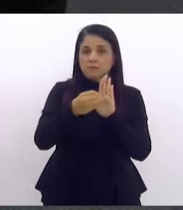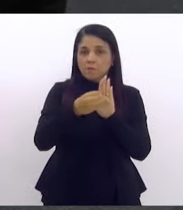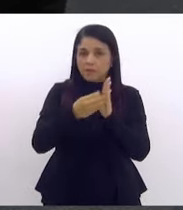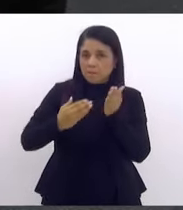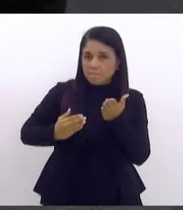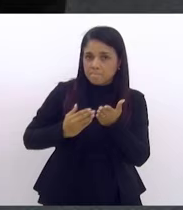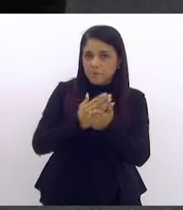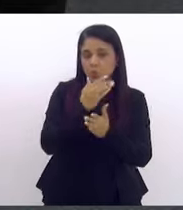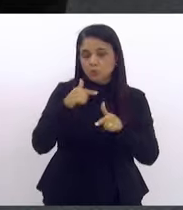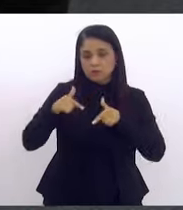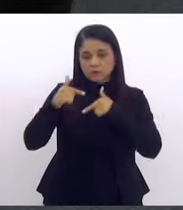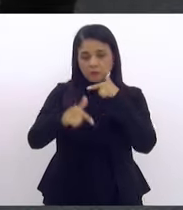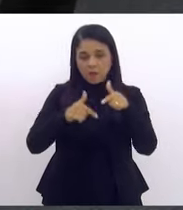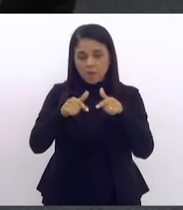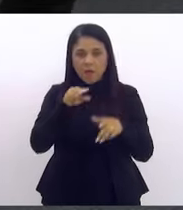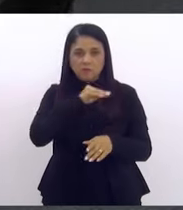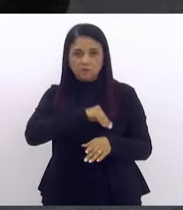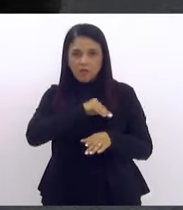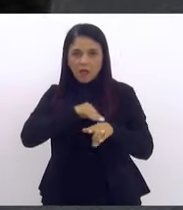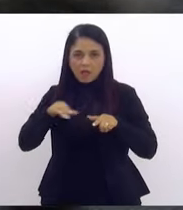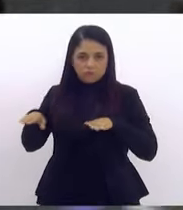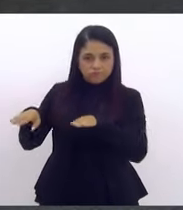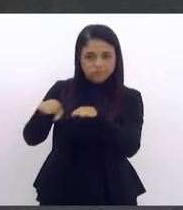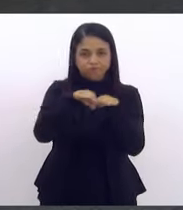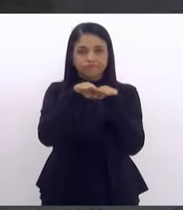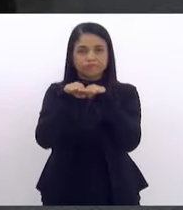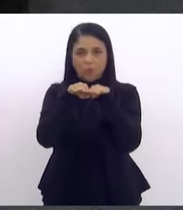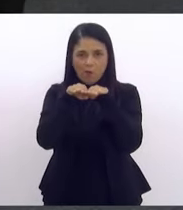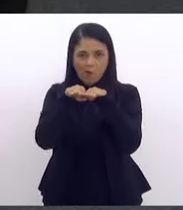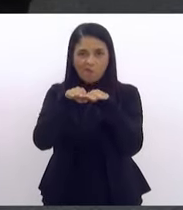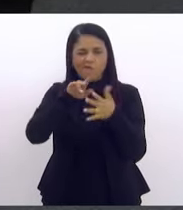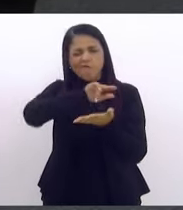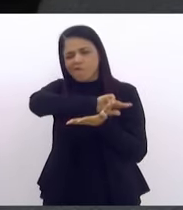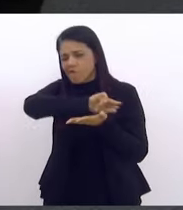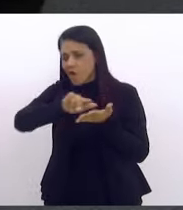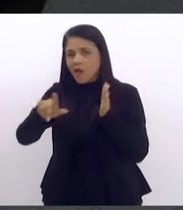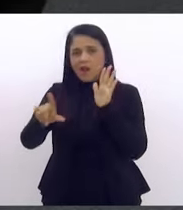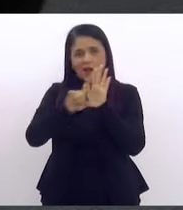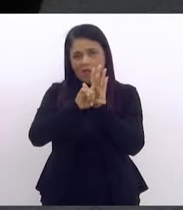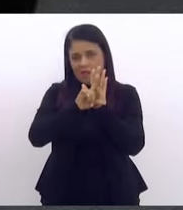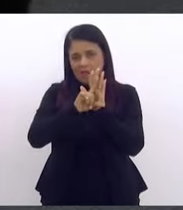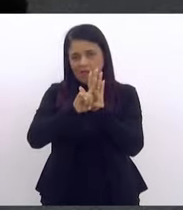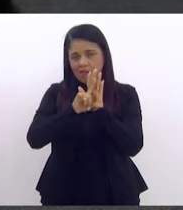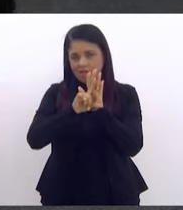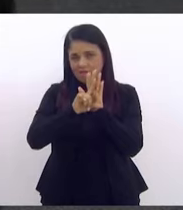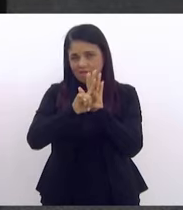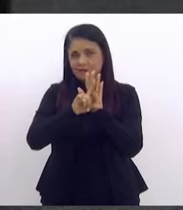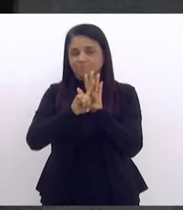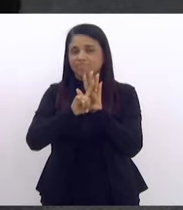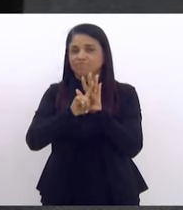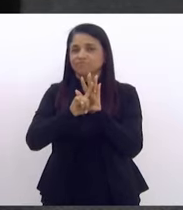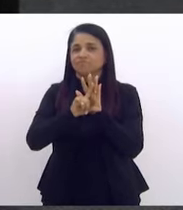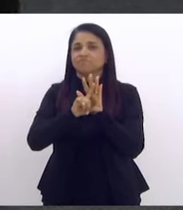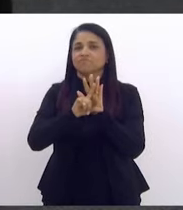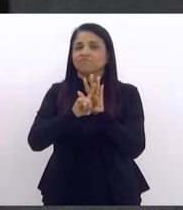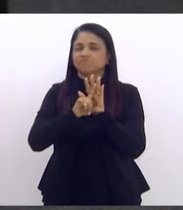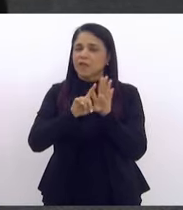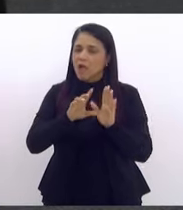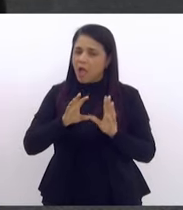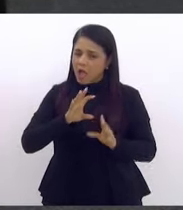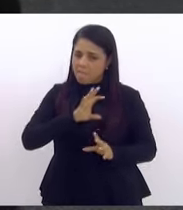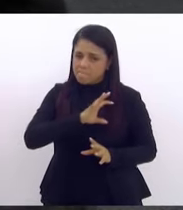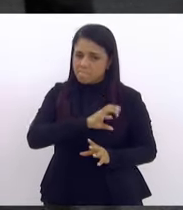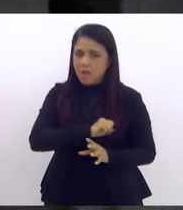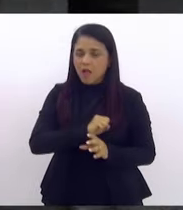regional, trabalho igual, salário igual, várias outras. Nunca está demais, senhor presidente, para amarmos e